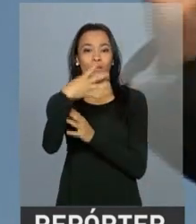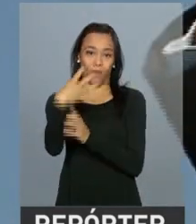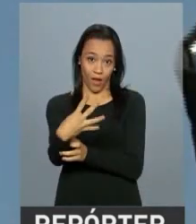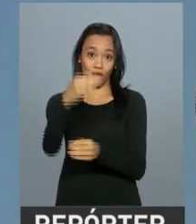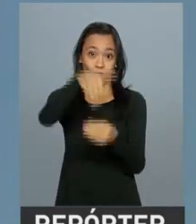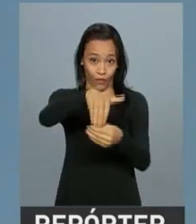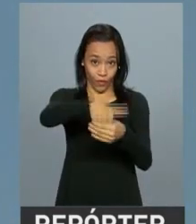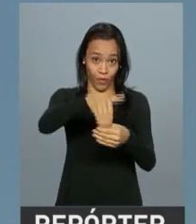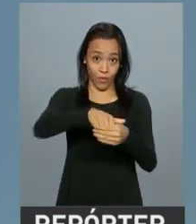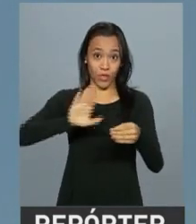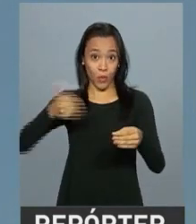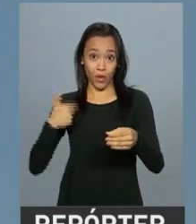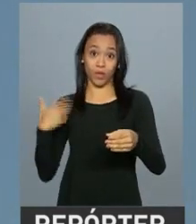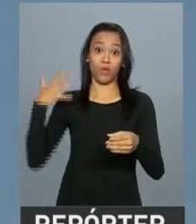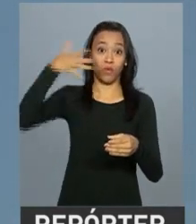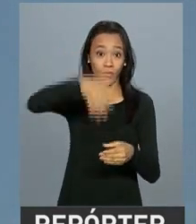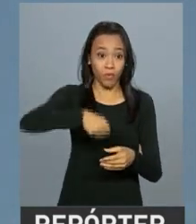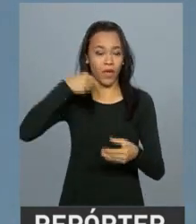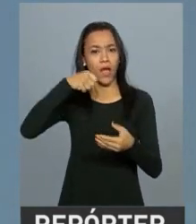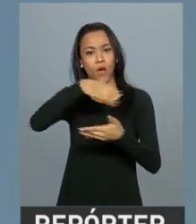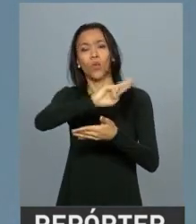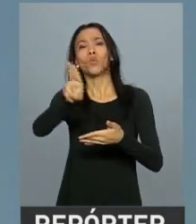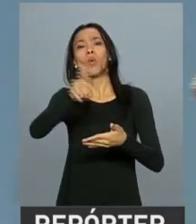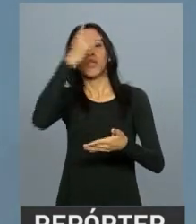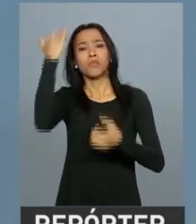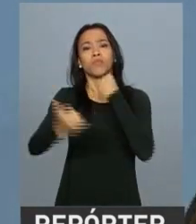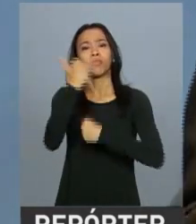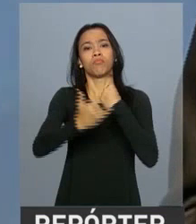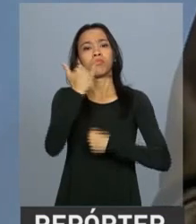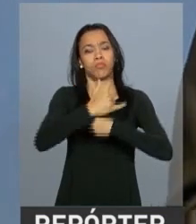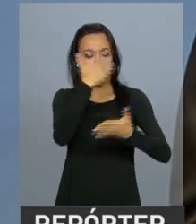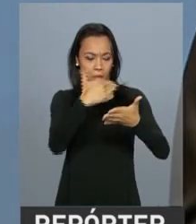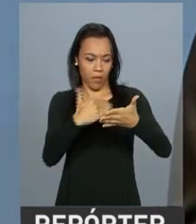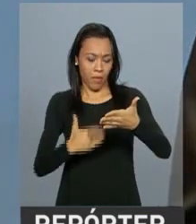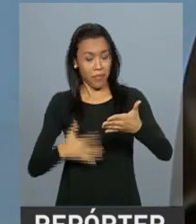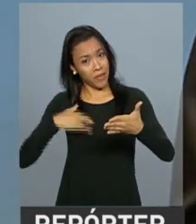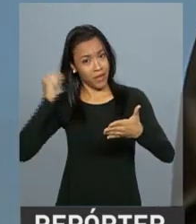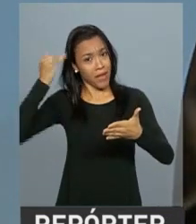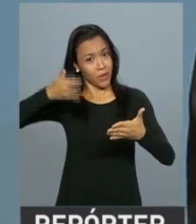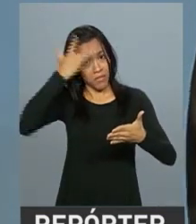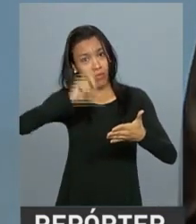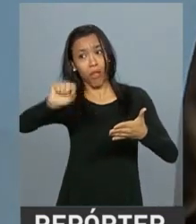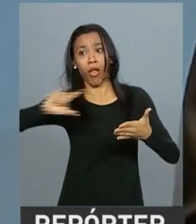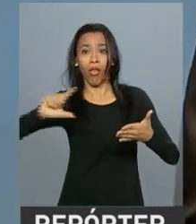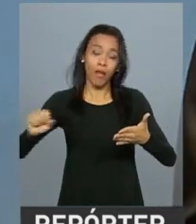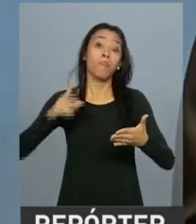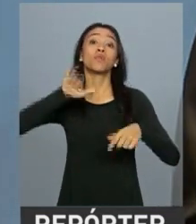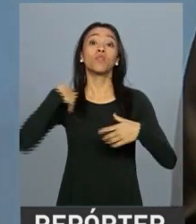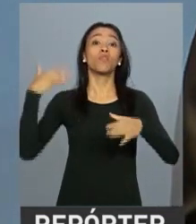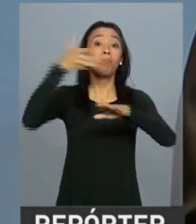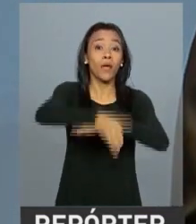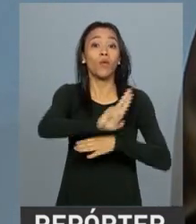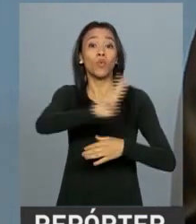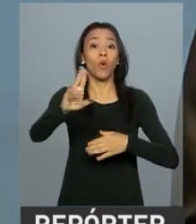até, Arnaldo, quando eu fui pegar a lista dos ausentes, eu disse interessante, porque muita gente meia-noite e tal, vai embora, né? Mas quando fui pegar a lista dos